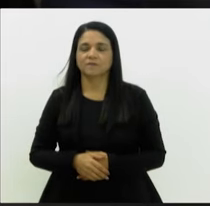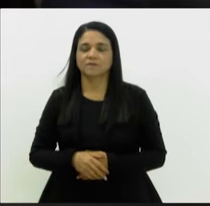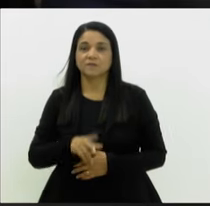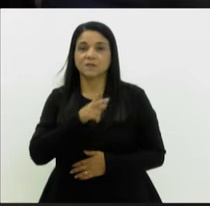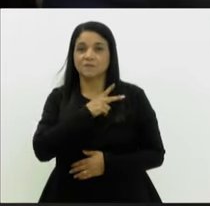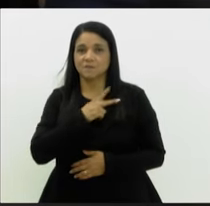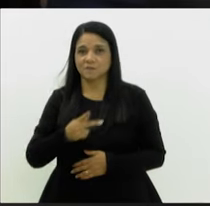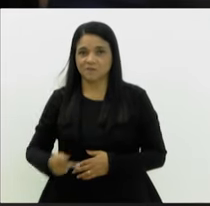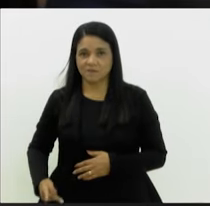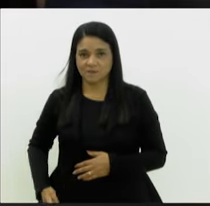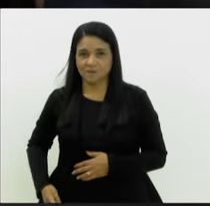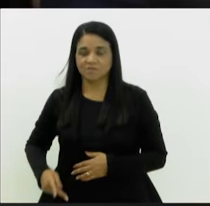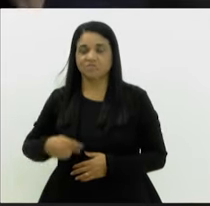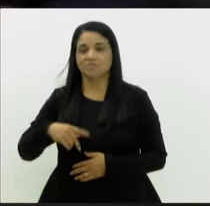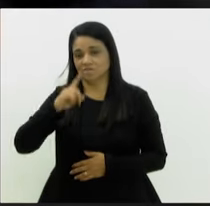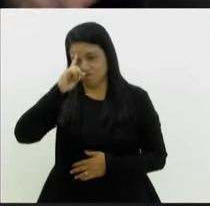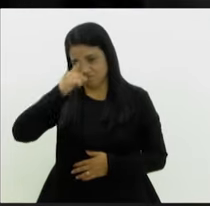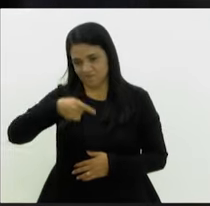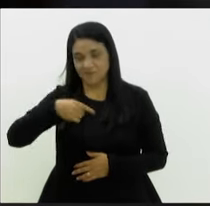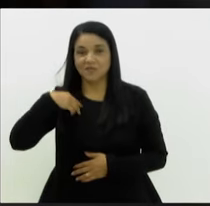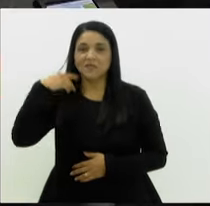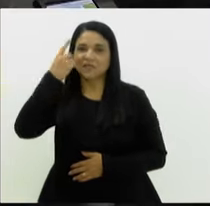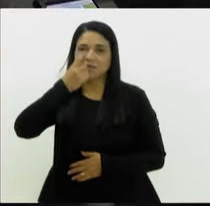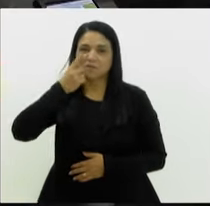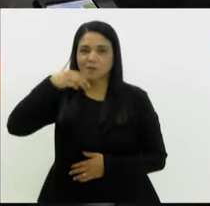Presidência designa o deputado Márcio Galberto, por favor.